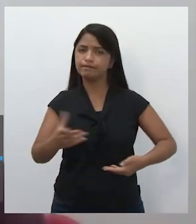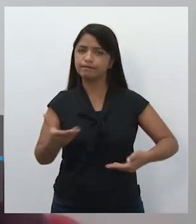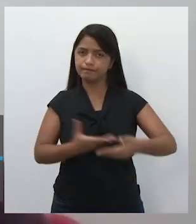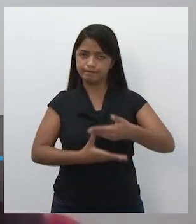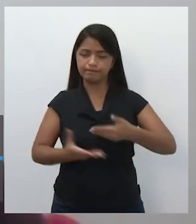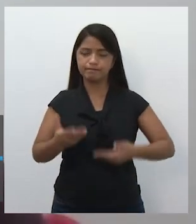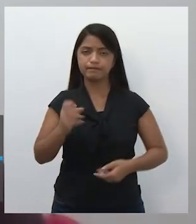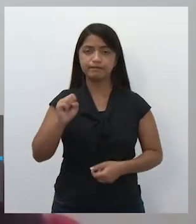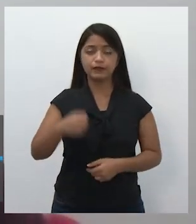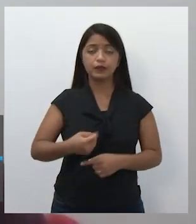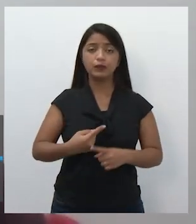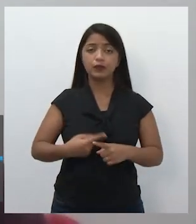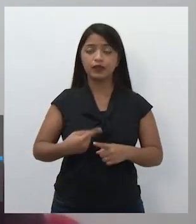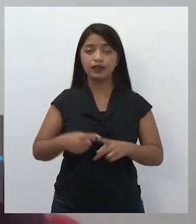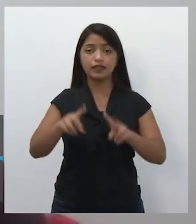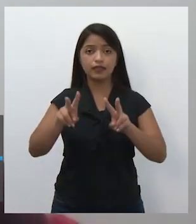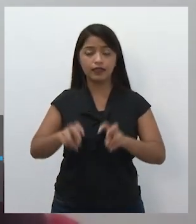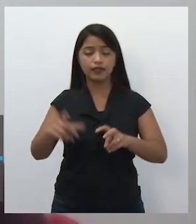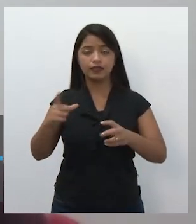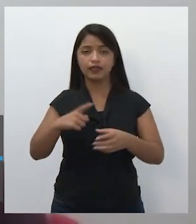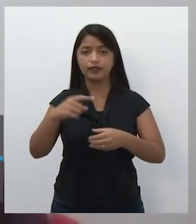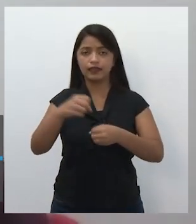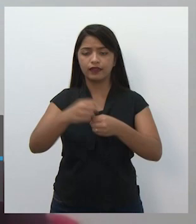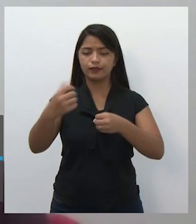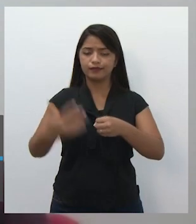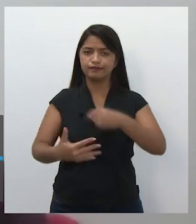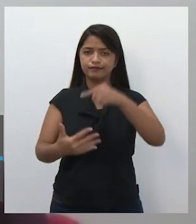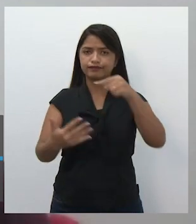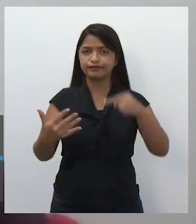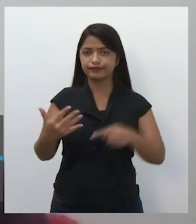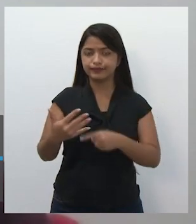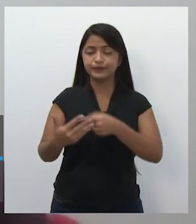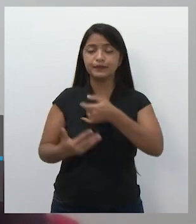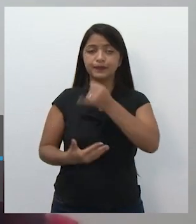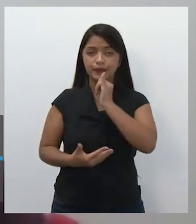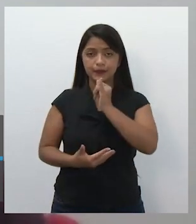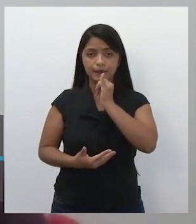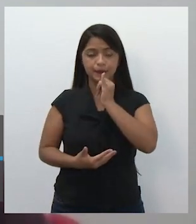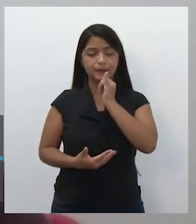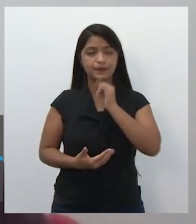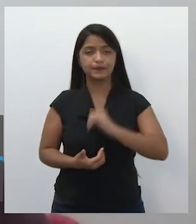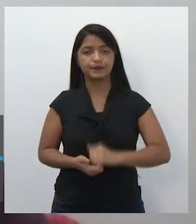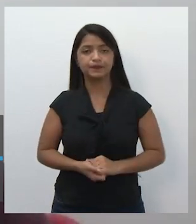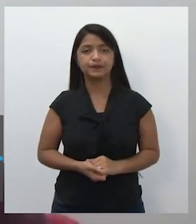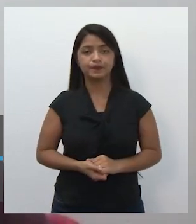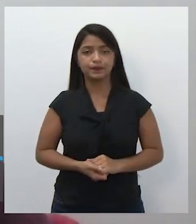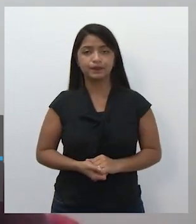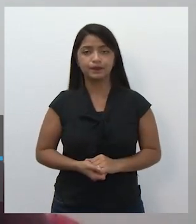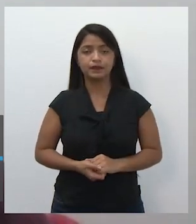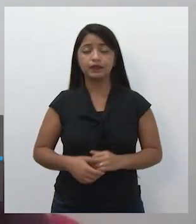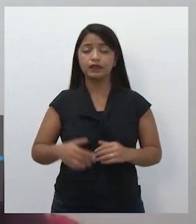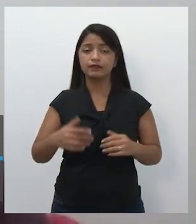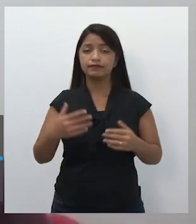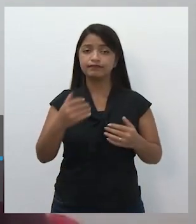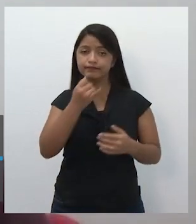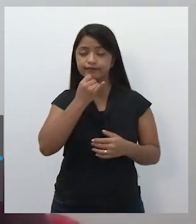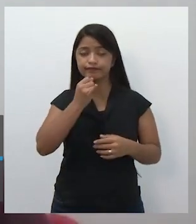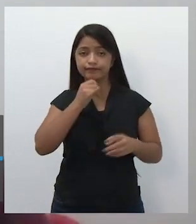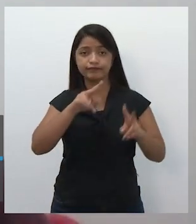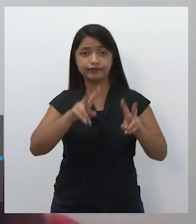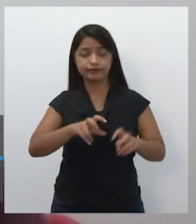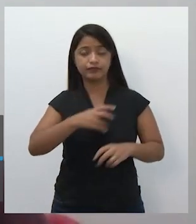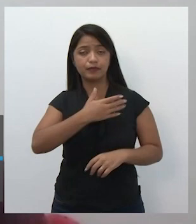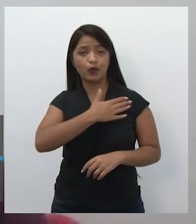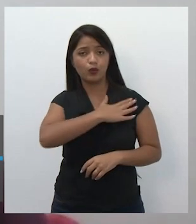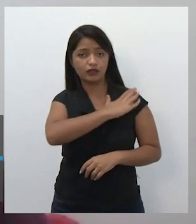tema traz uma série de proposições. Quando você fala de... o corpo fala combatendo preconceitos, são questões que são